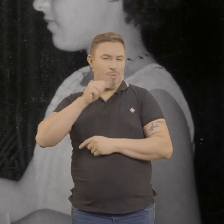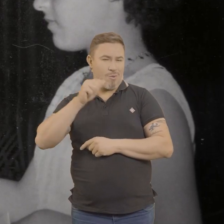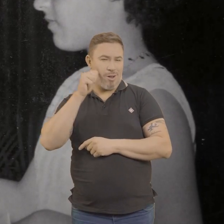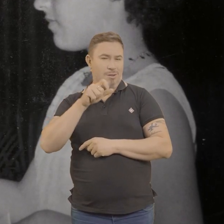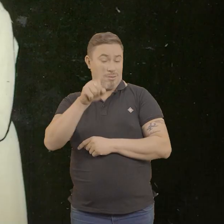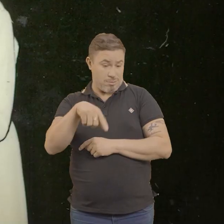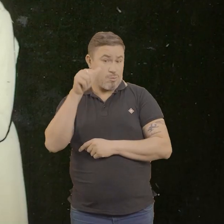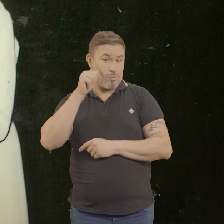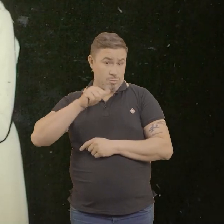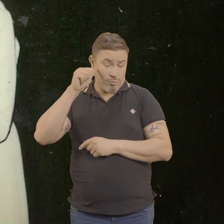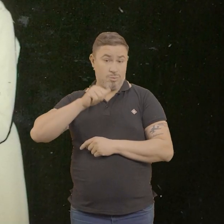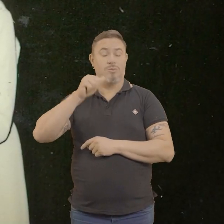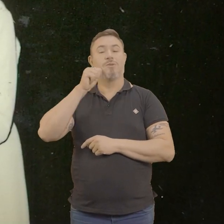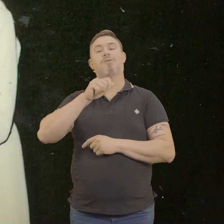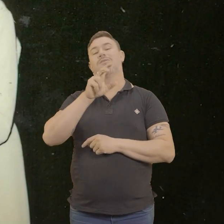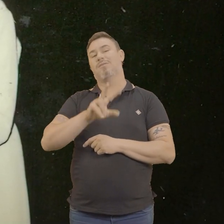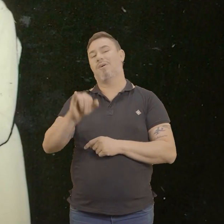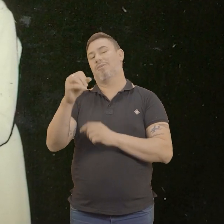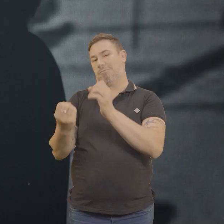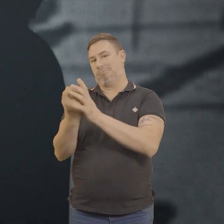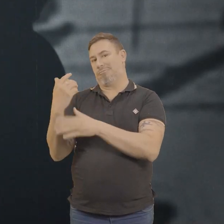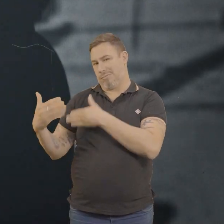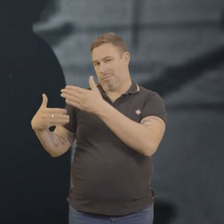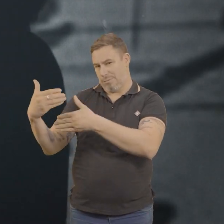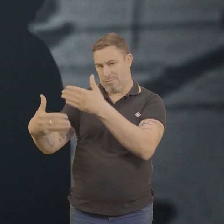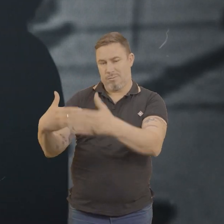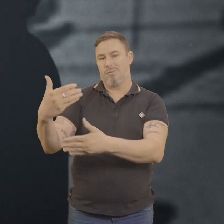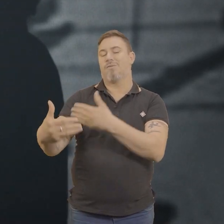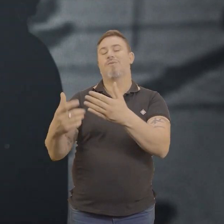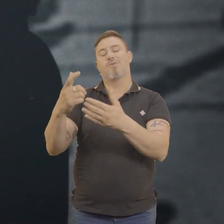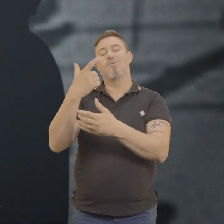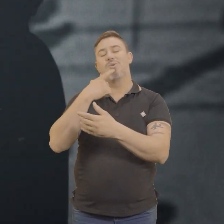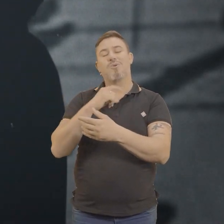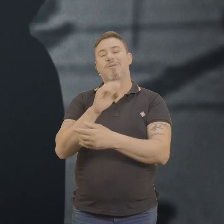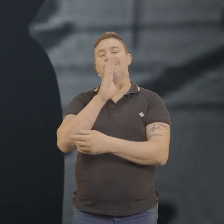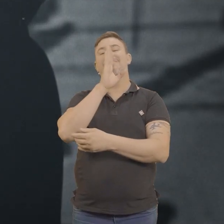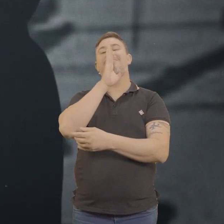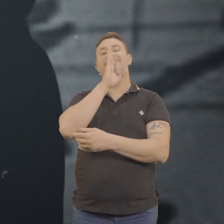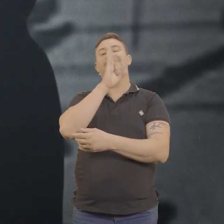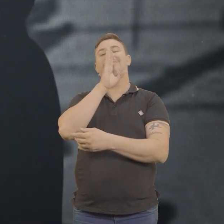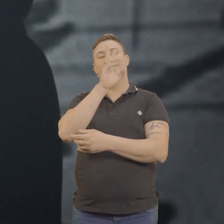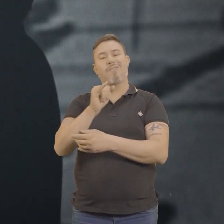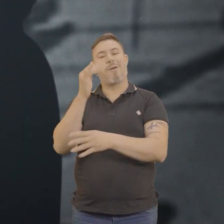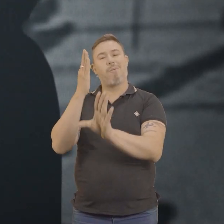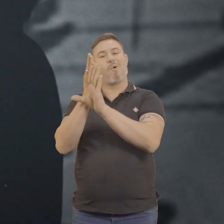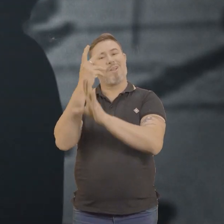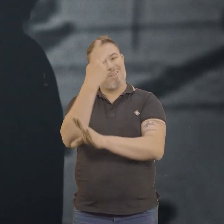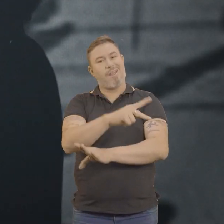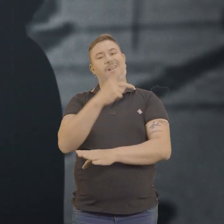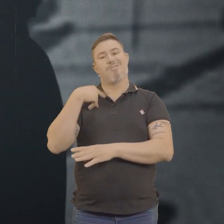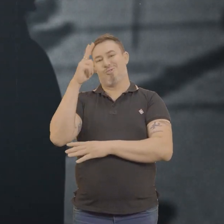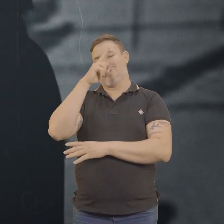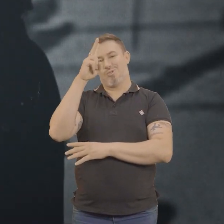as mulheres, das fundadoras as que vieram depois, a coluna silenciosa que sustentou essa história,